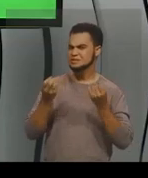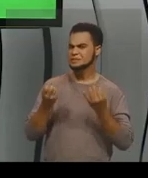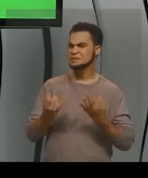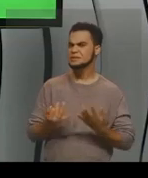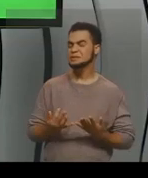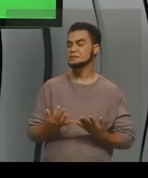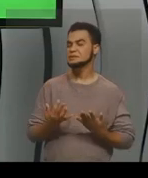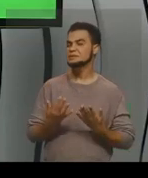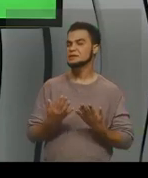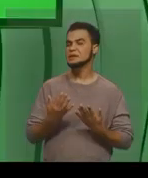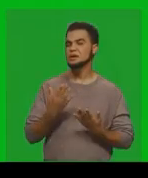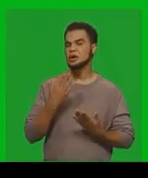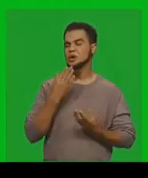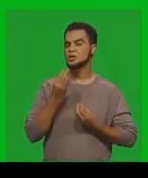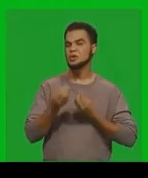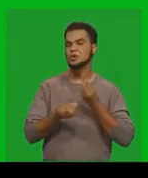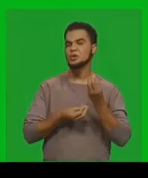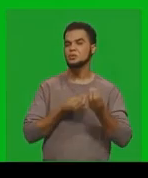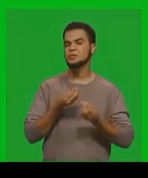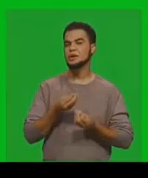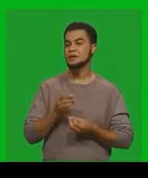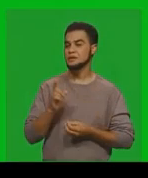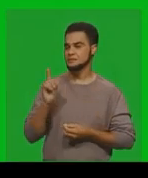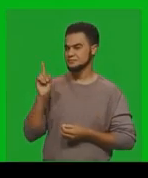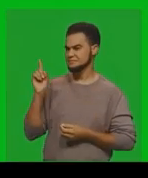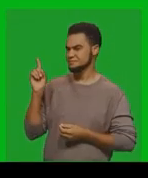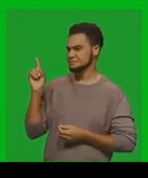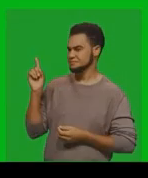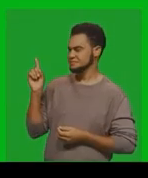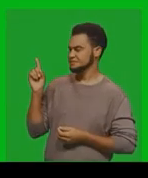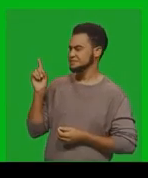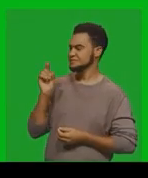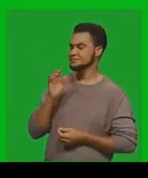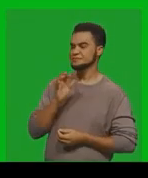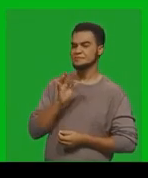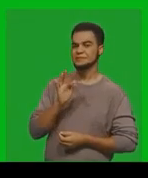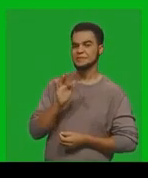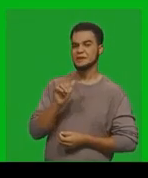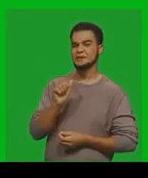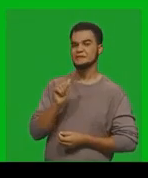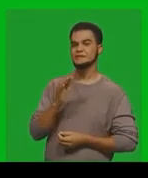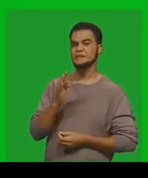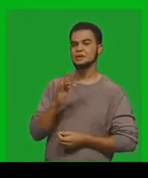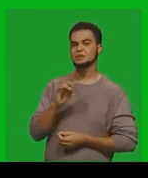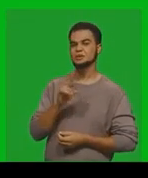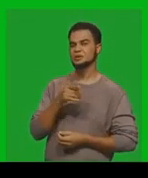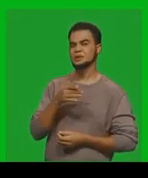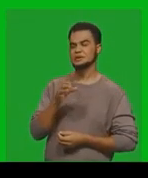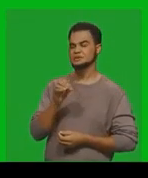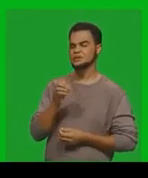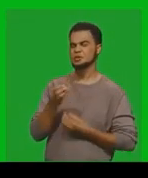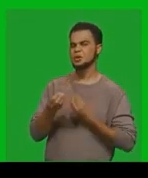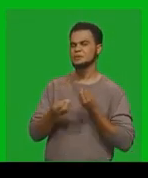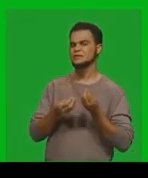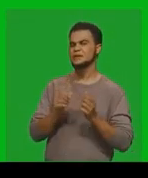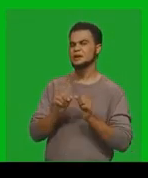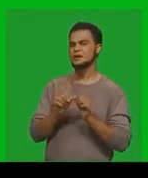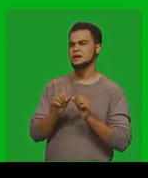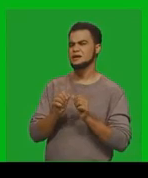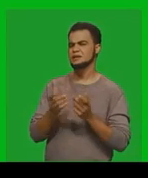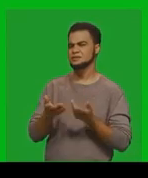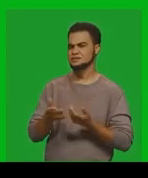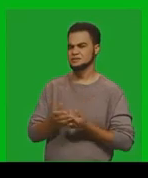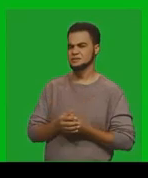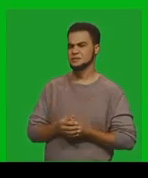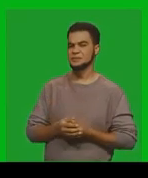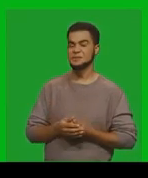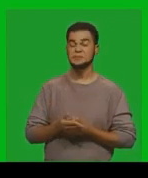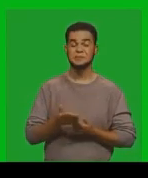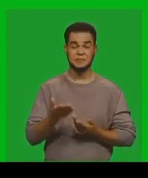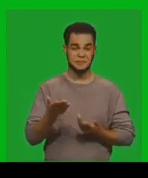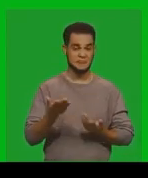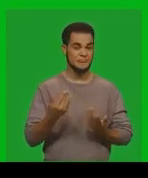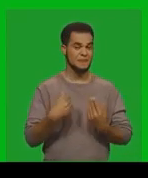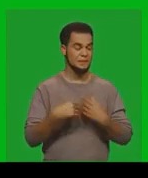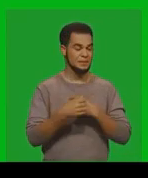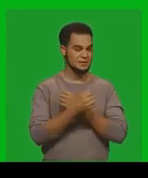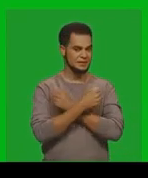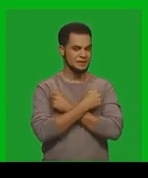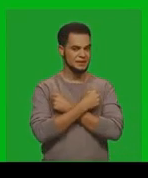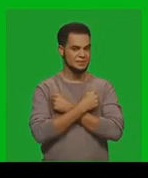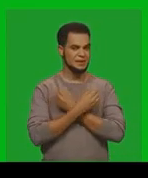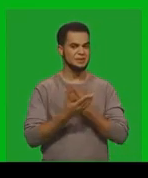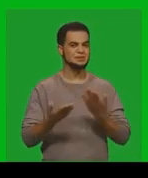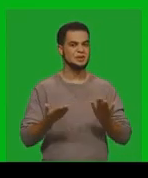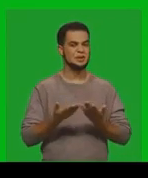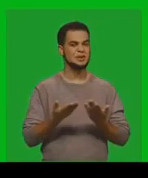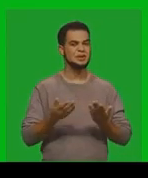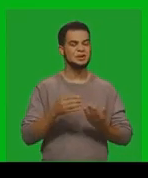melhor fatoração de binômio e trinômio. Vamos lá, Letícia, tudo bem? Juiz de Fora, acabei de mandar um abraço pro